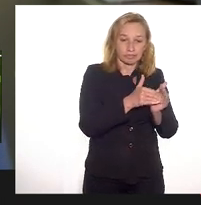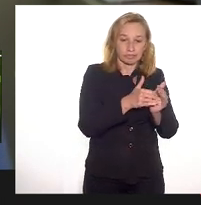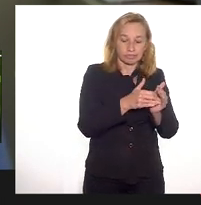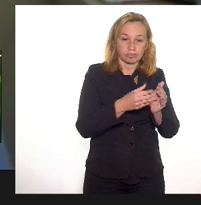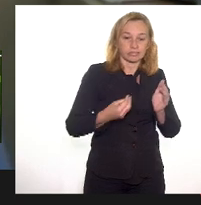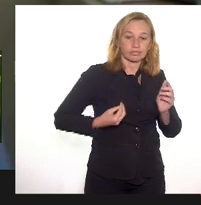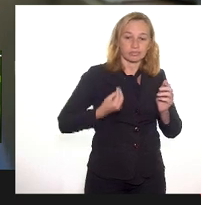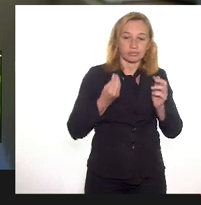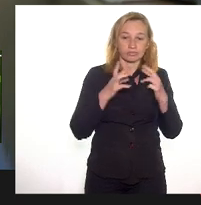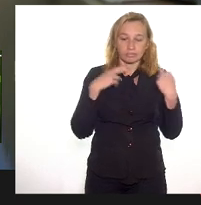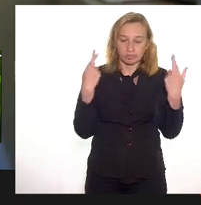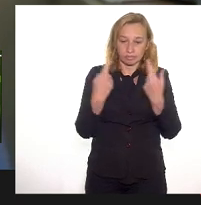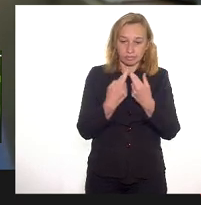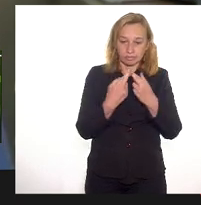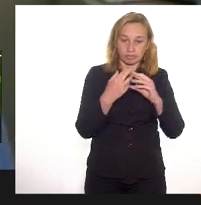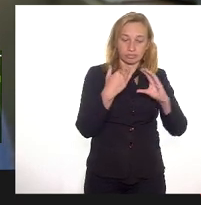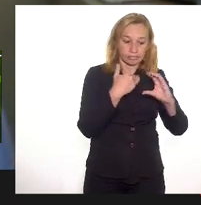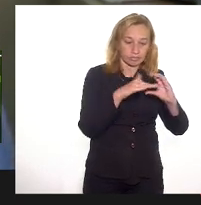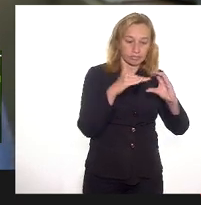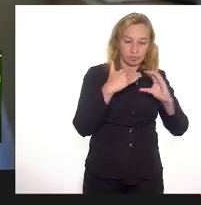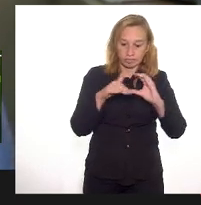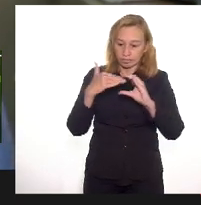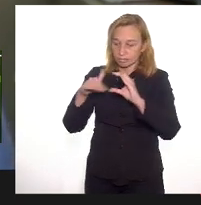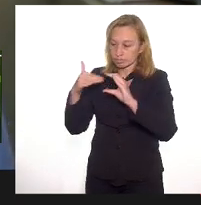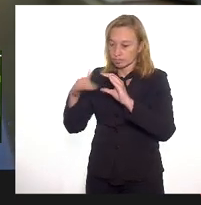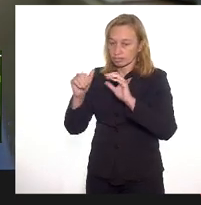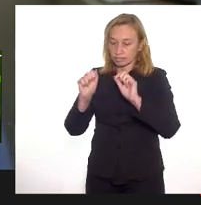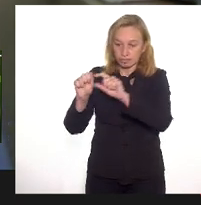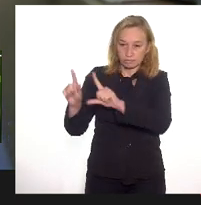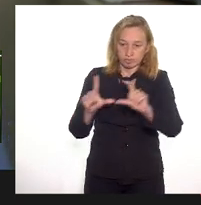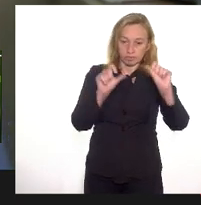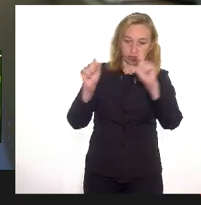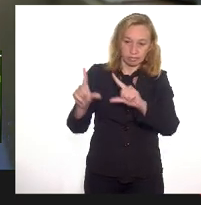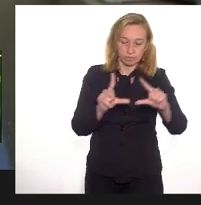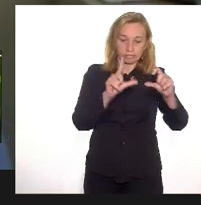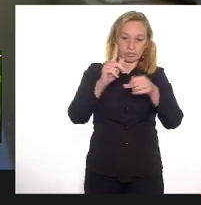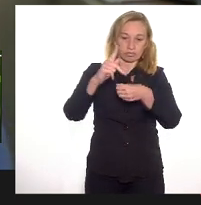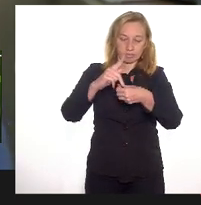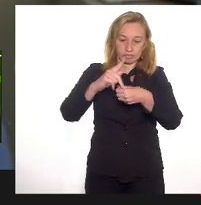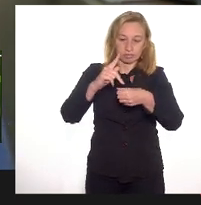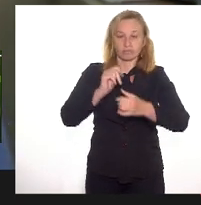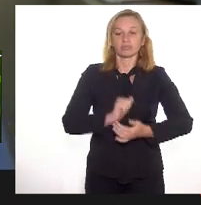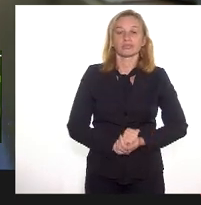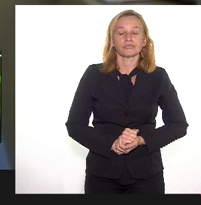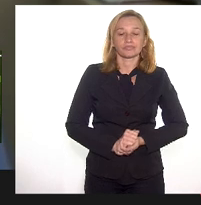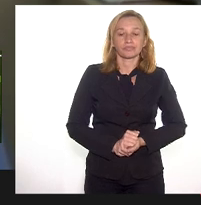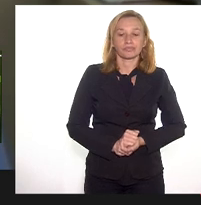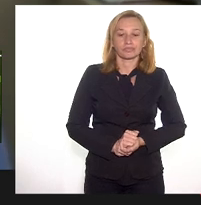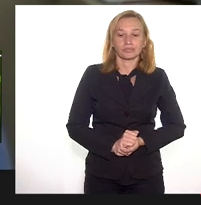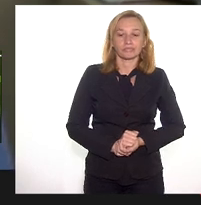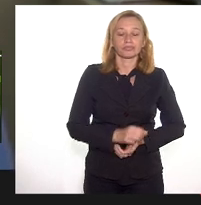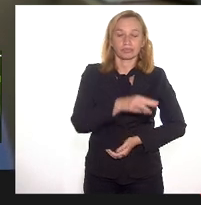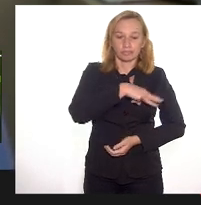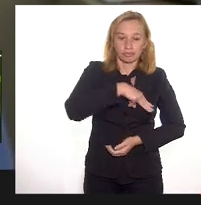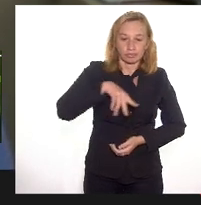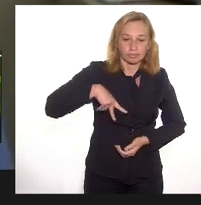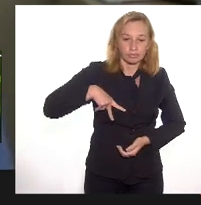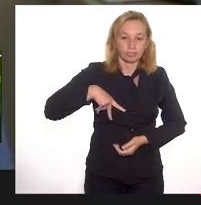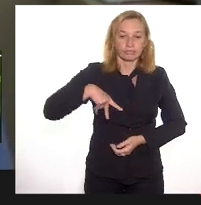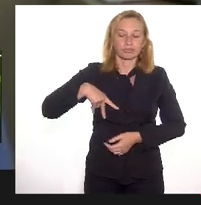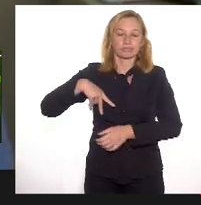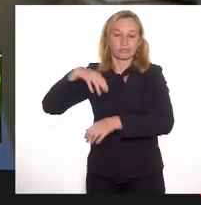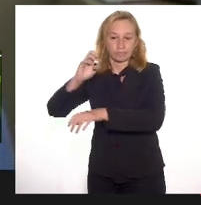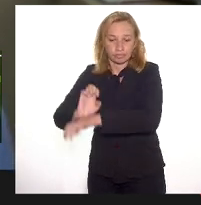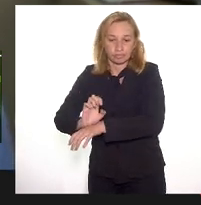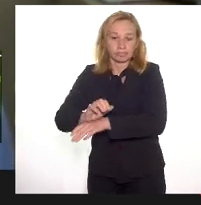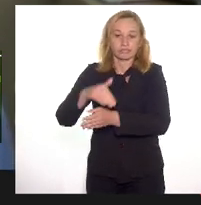presentes a exposição da Petrobras, para todos os presentes, Ministério Público Estadual,